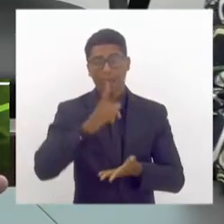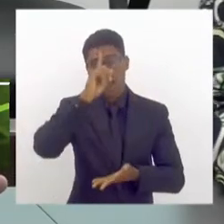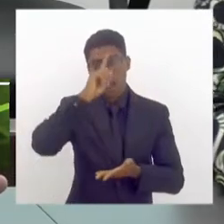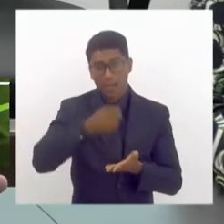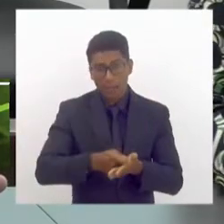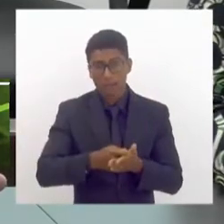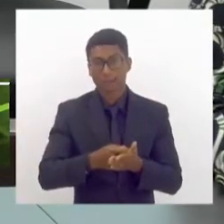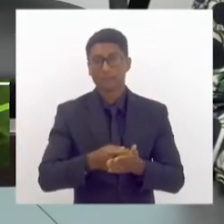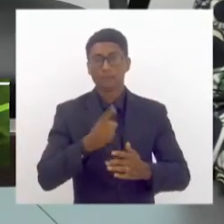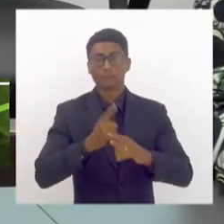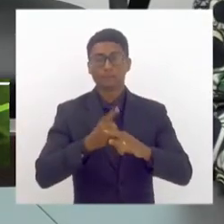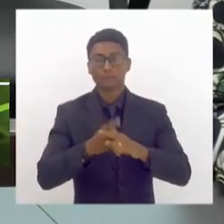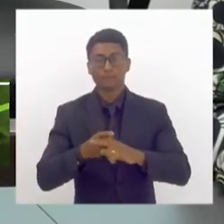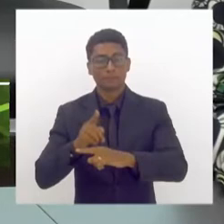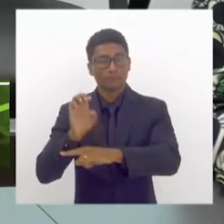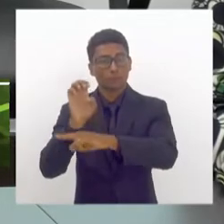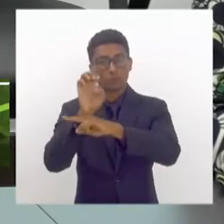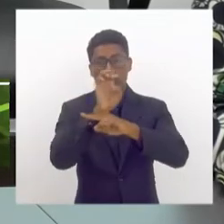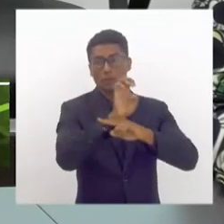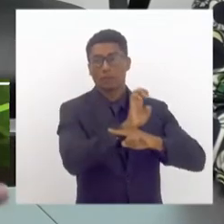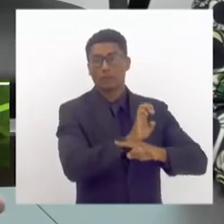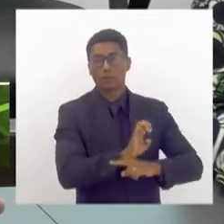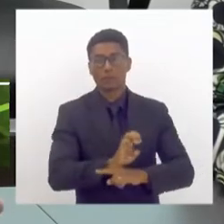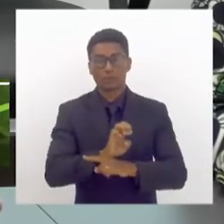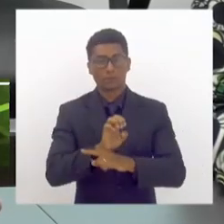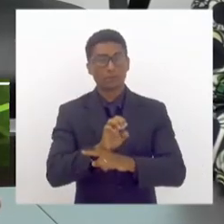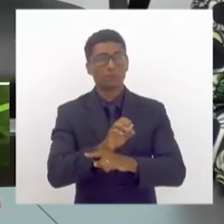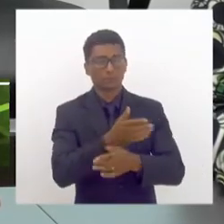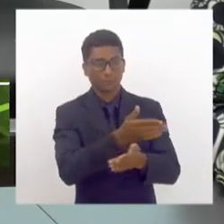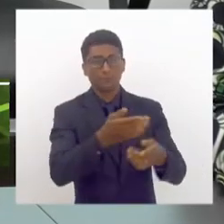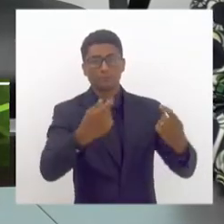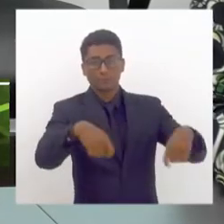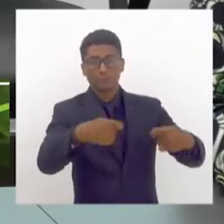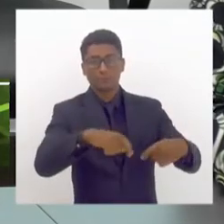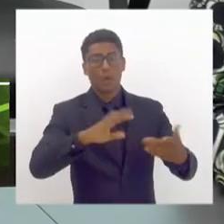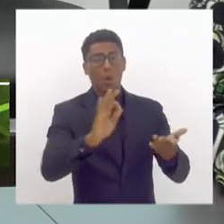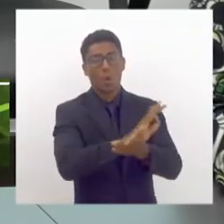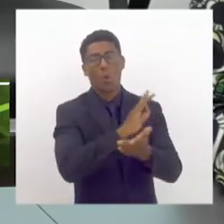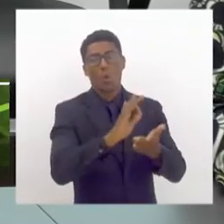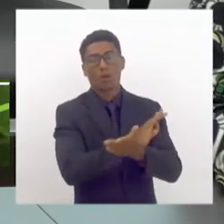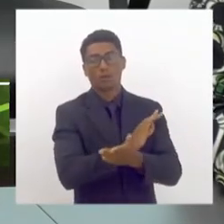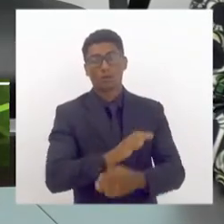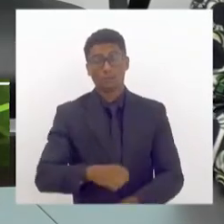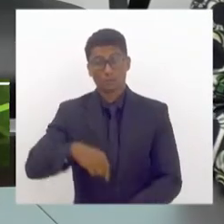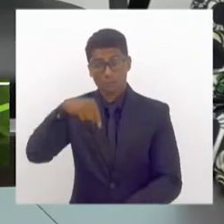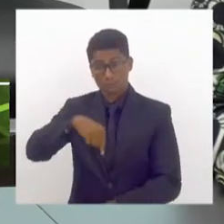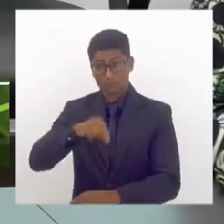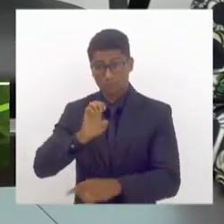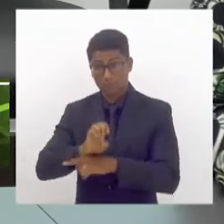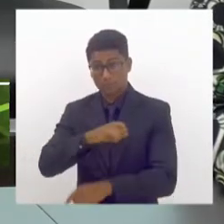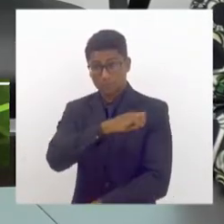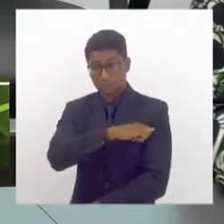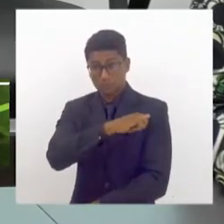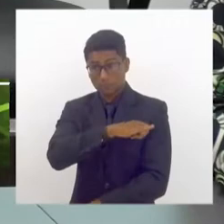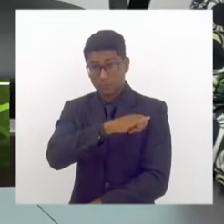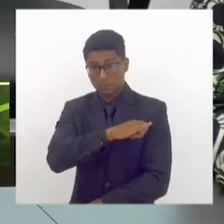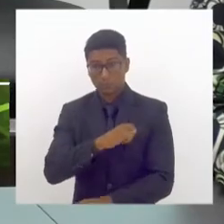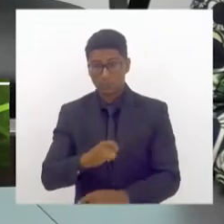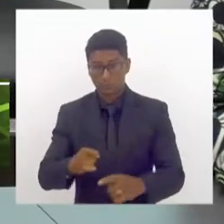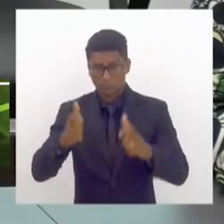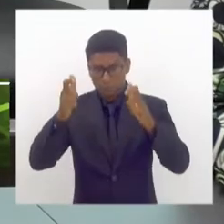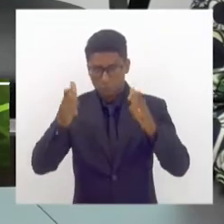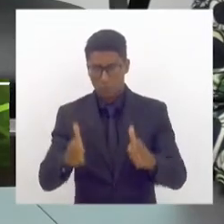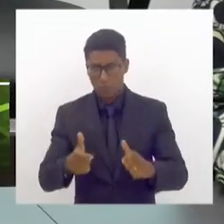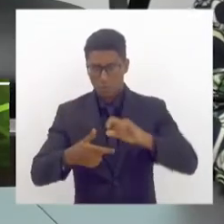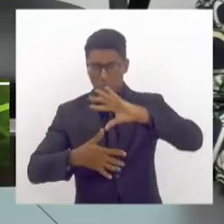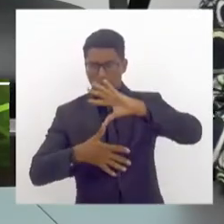de outros estados que necessariamente têm que contratar mão de obra, o estado do Rio de Janeiro não é um estado geograficamente tão grande e